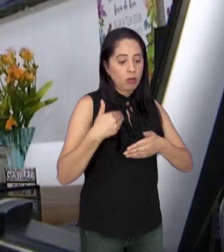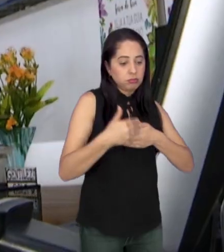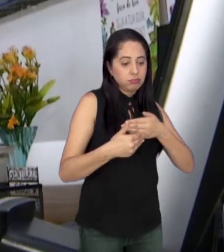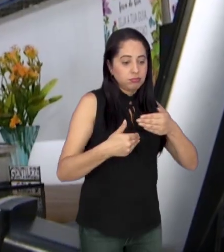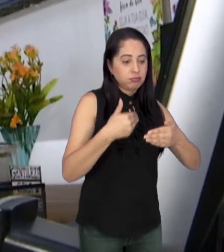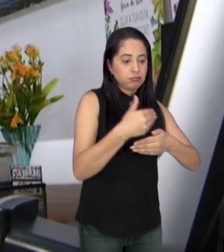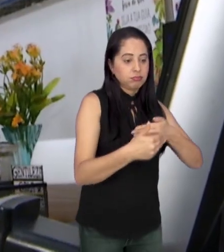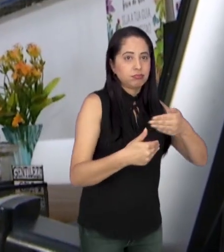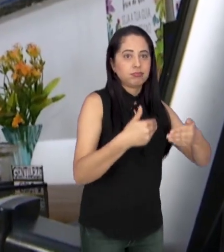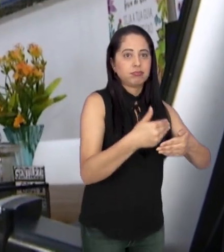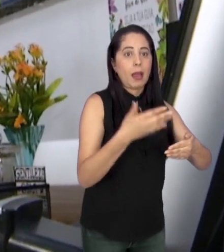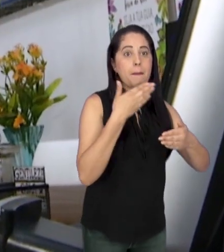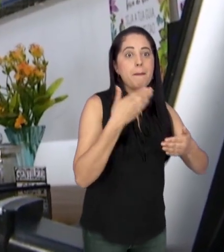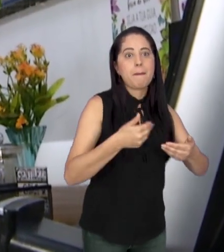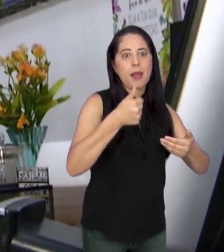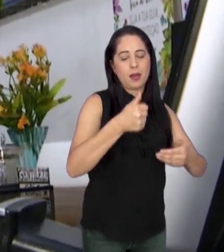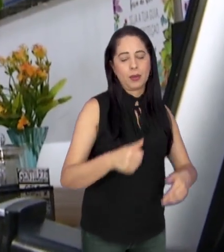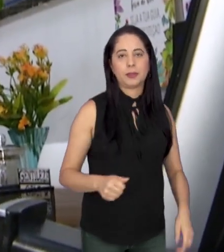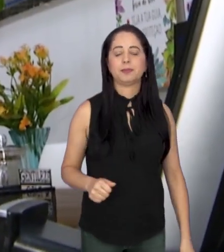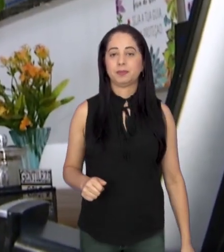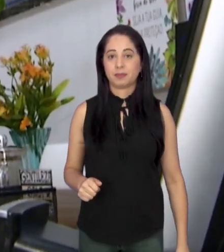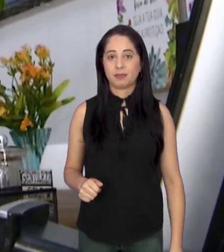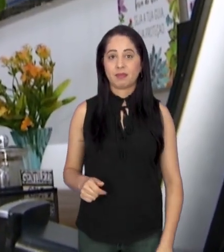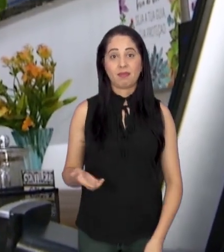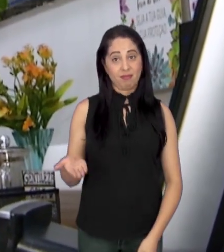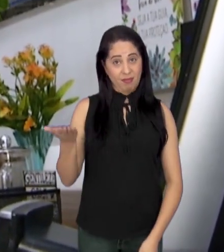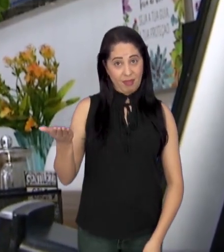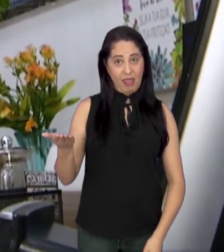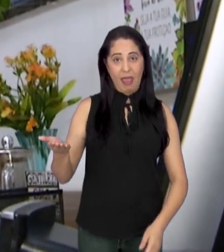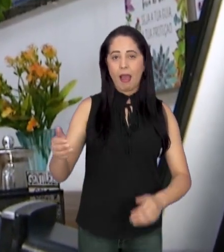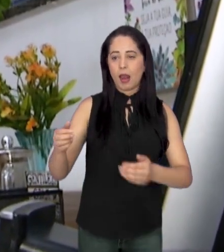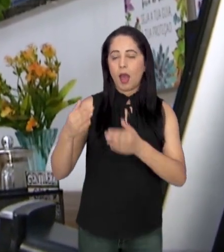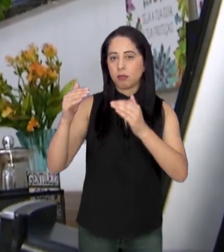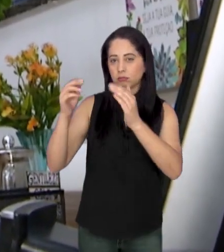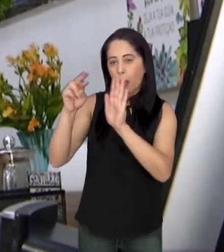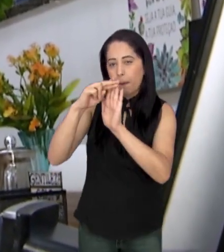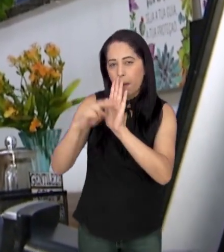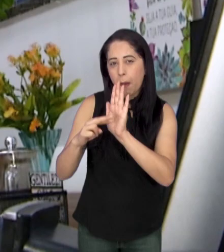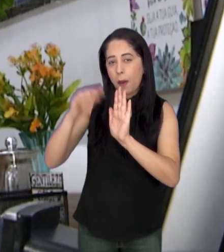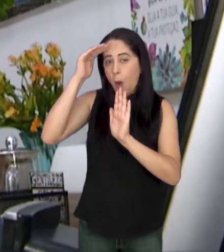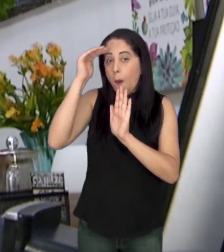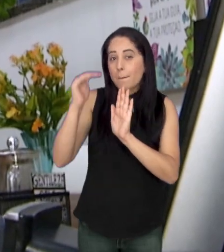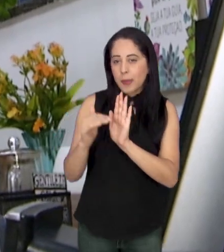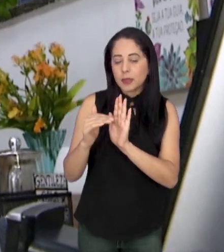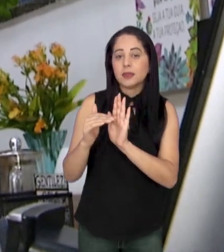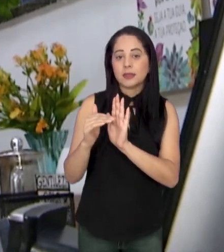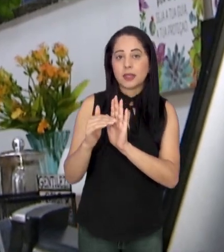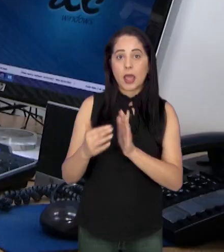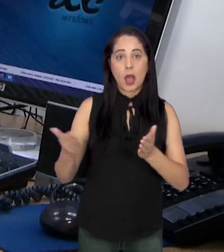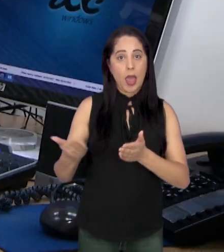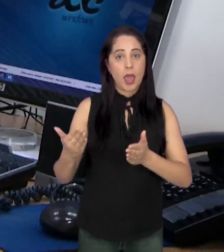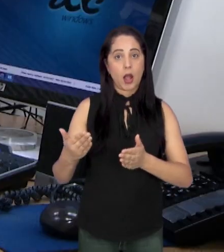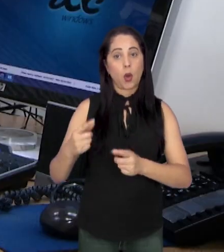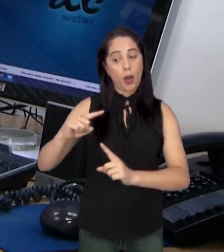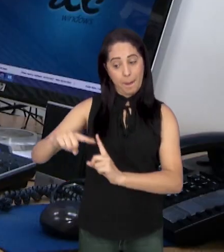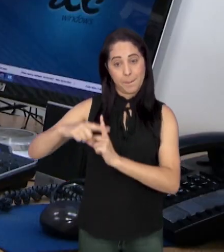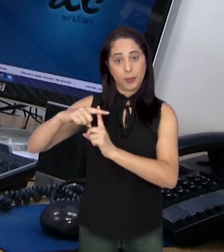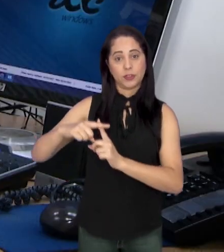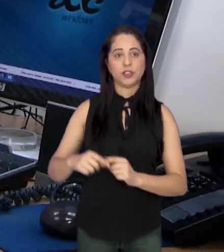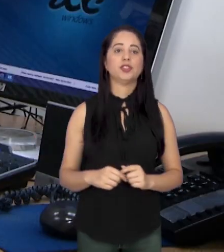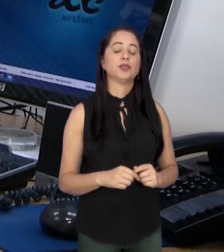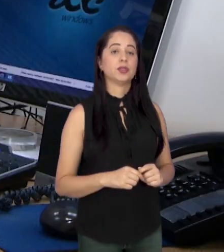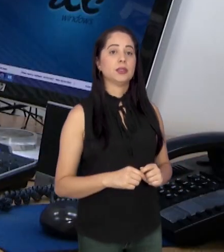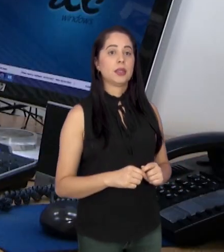melhorar. Seguindo as orientações da naturopata, os resultados positivos começaram a aparecer. O que mudou foi